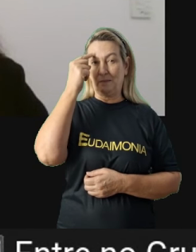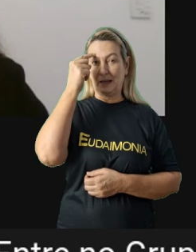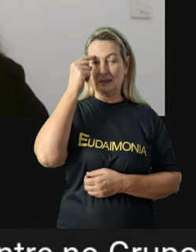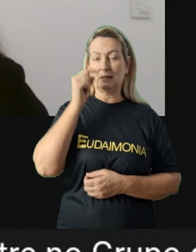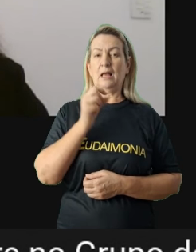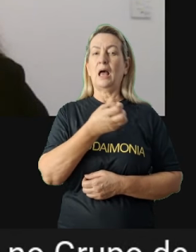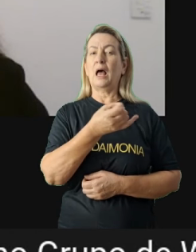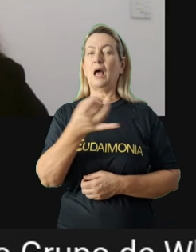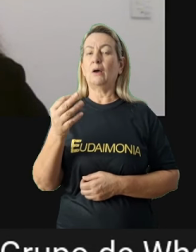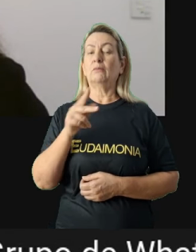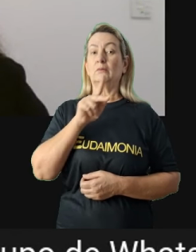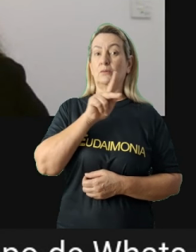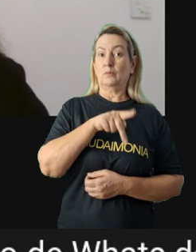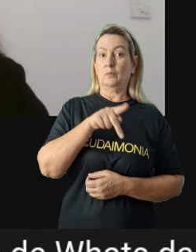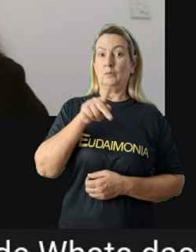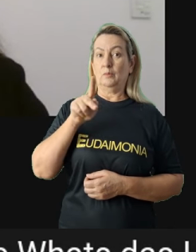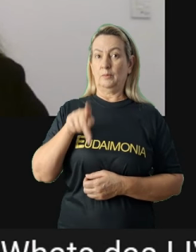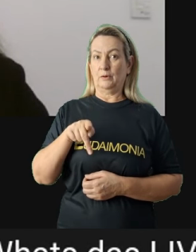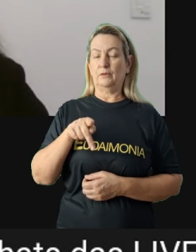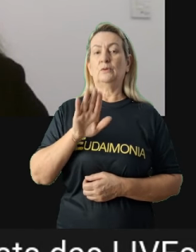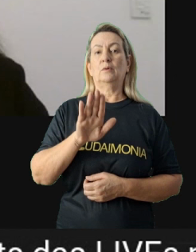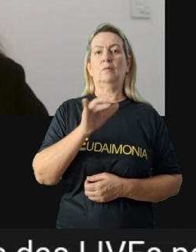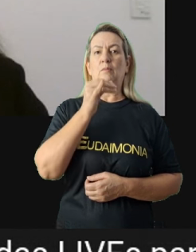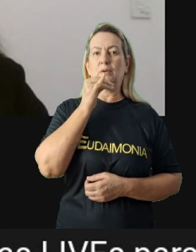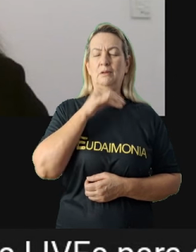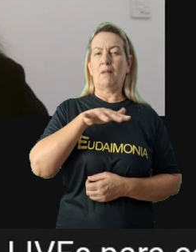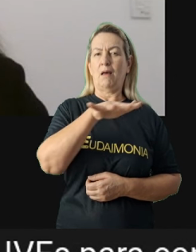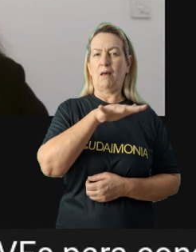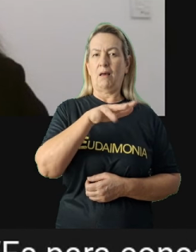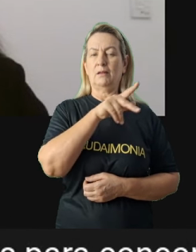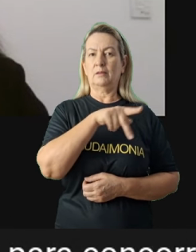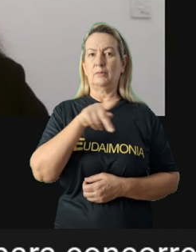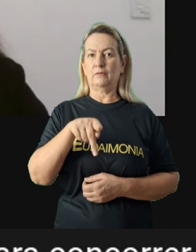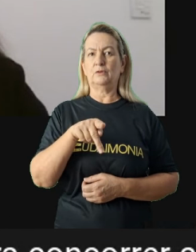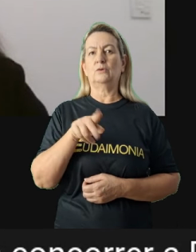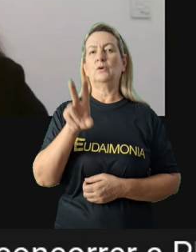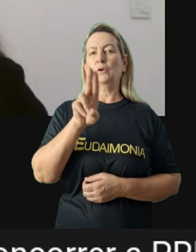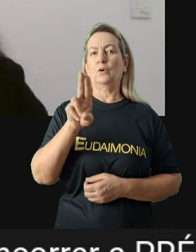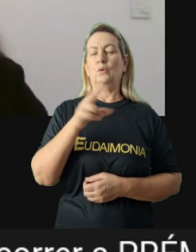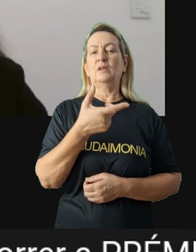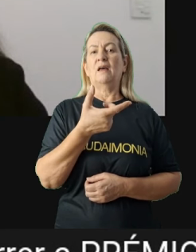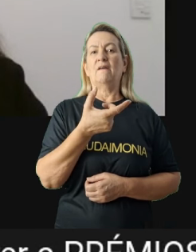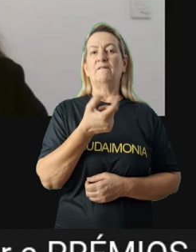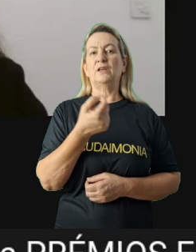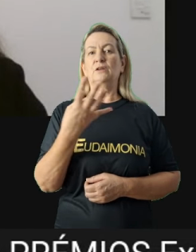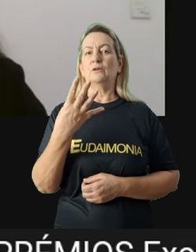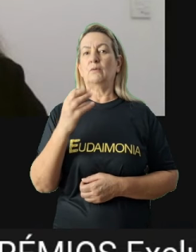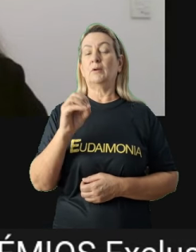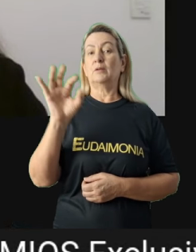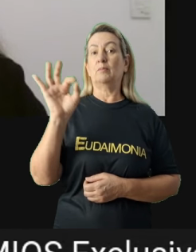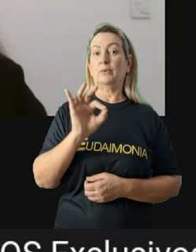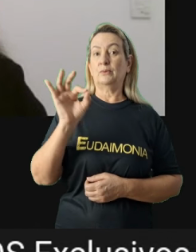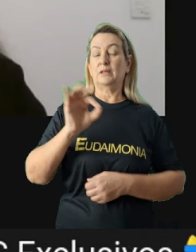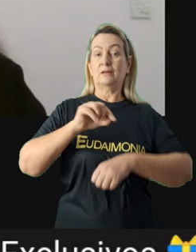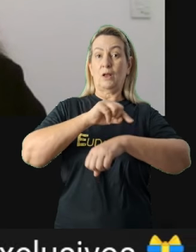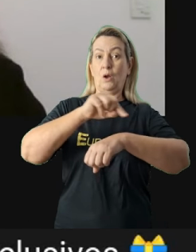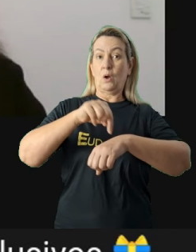acho fantástico aqui. Se a gente pensar em professor... colocando o mundo docente aqui, tem professor que usa de